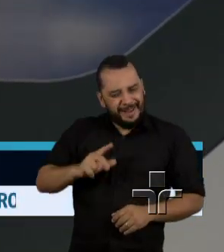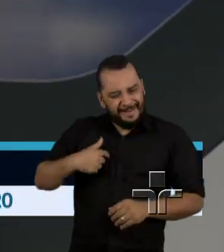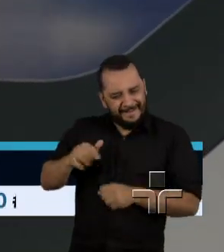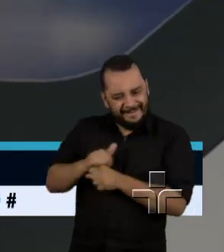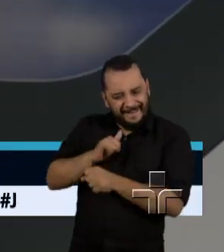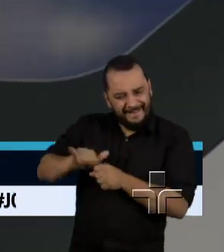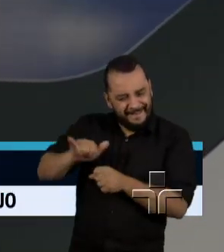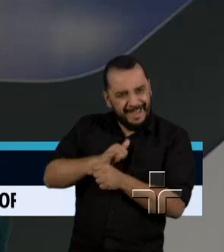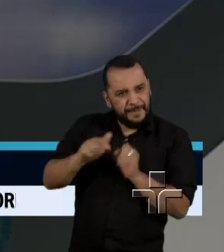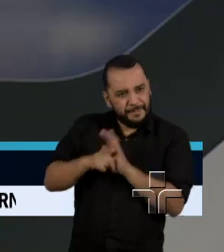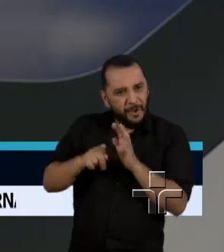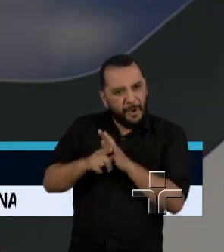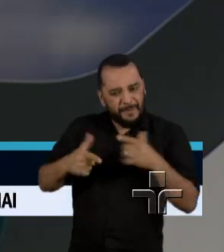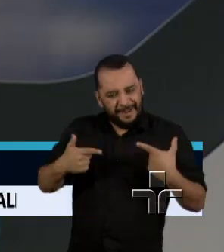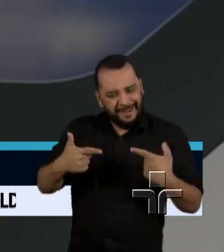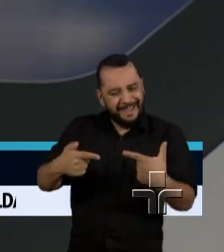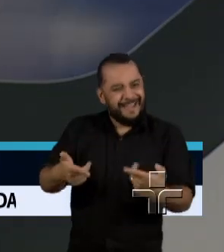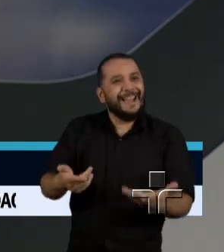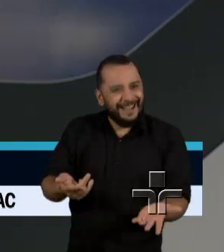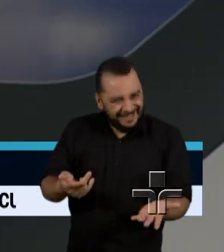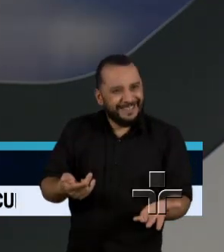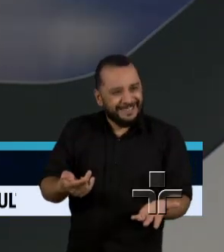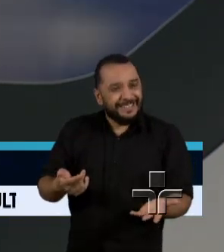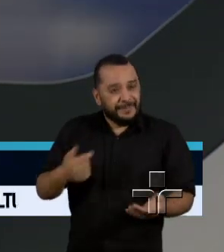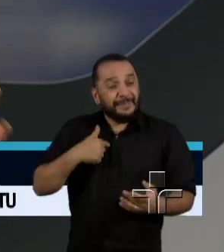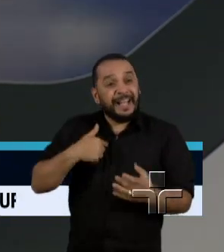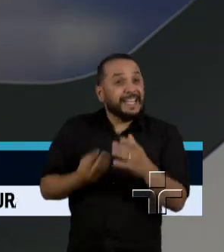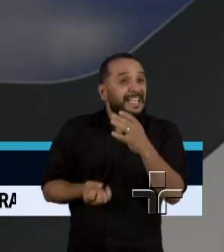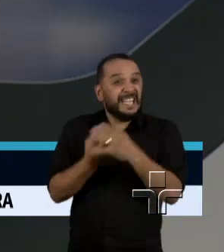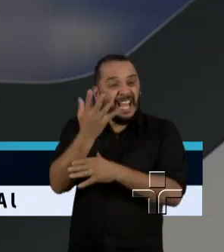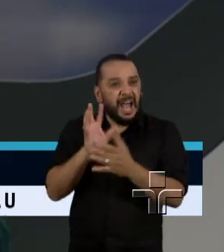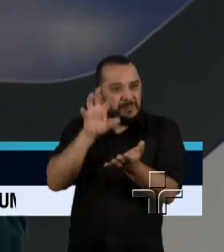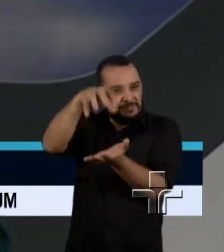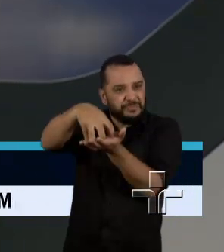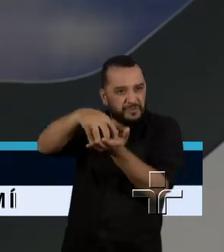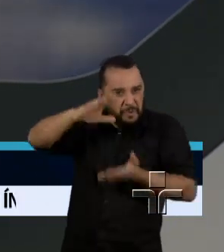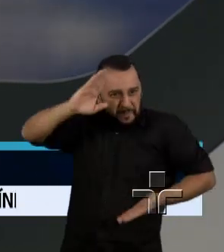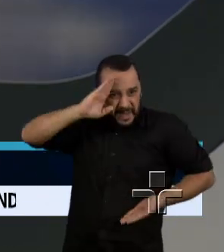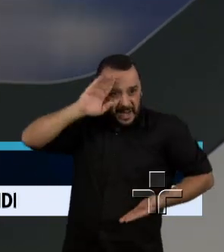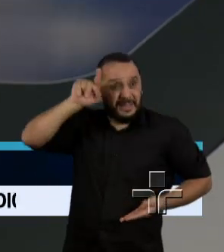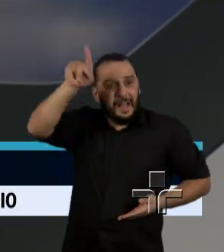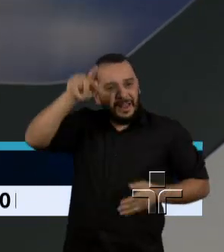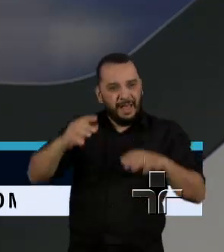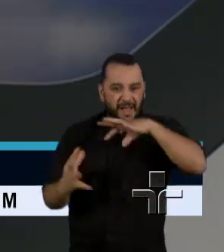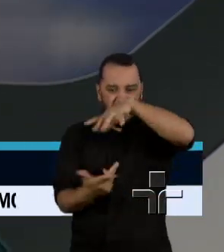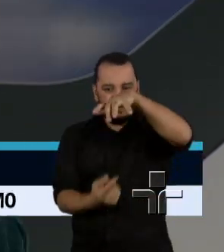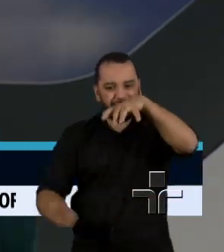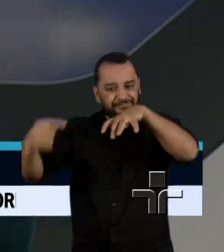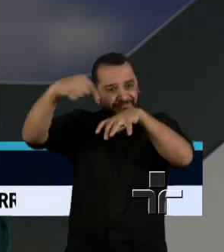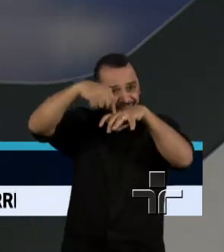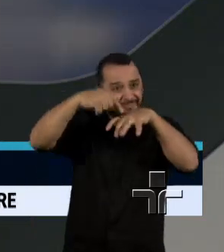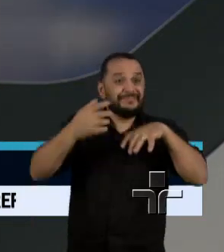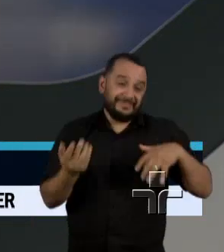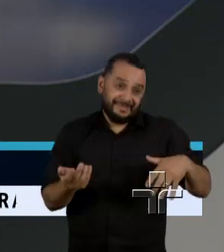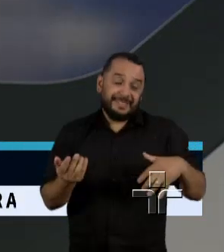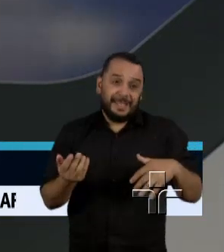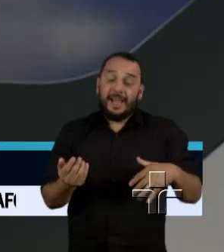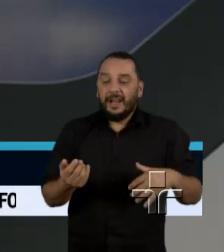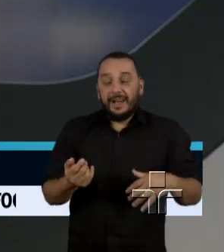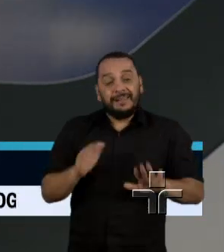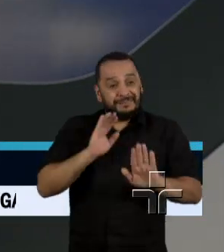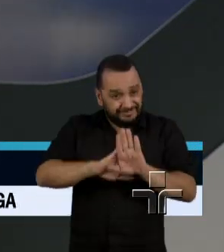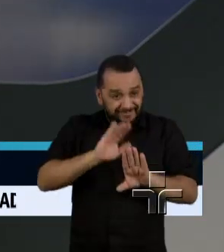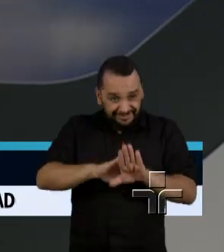estratégia de guerra, se ele entrar em conflito, que ele vai criar uma base lá. Alguma coisa que não é boa